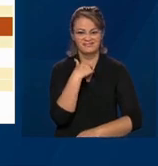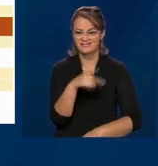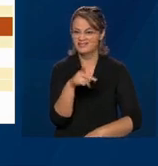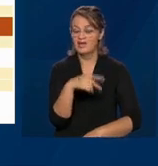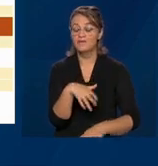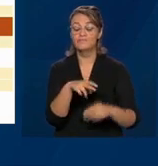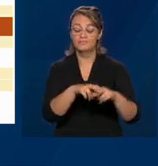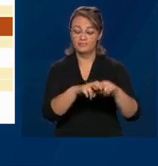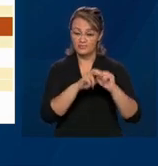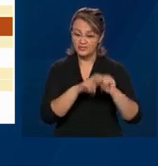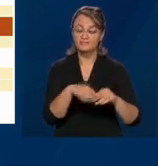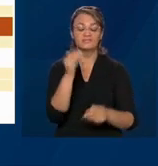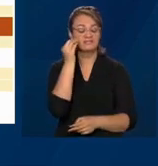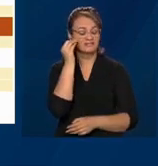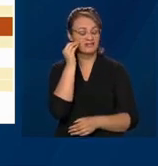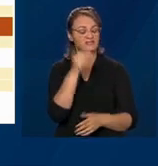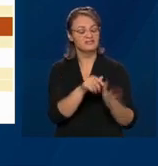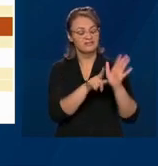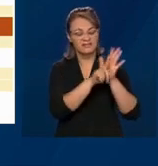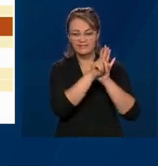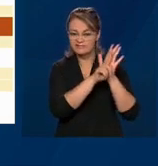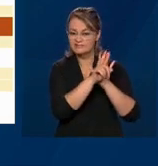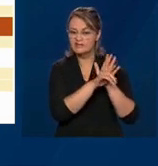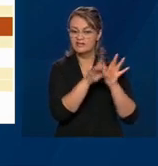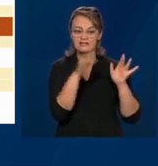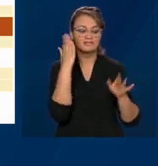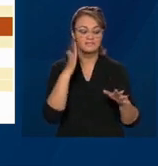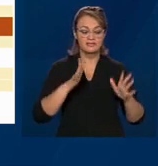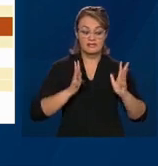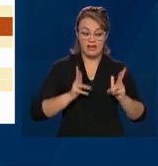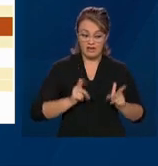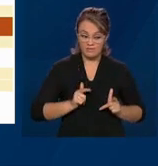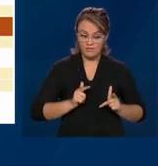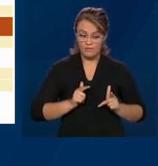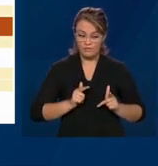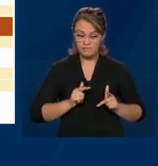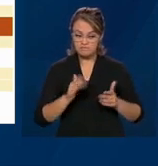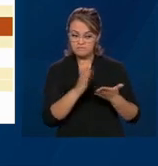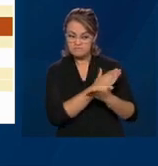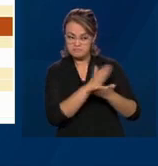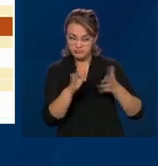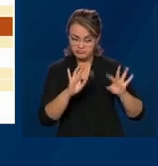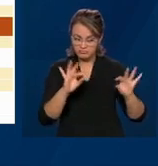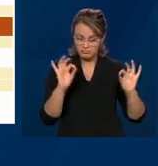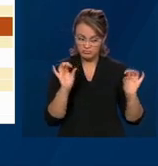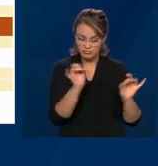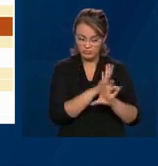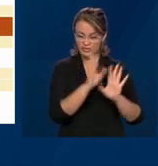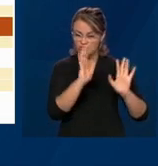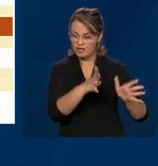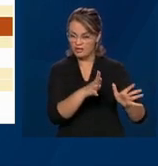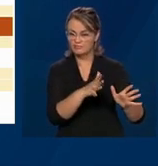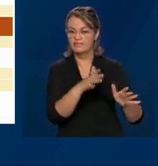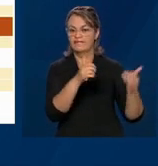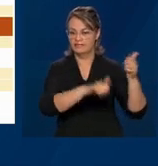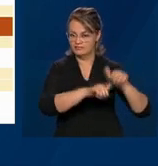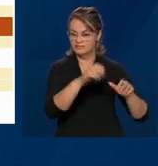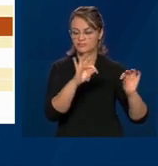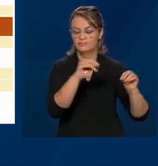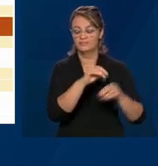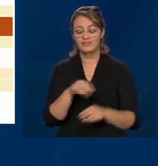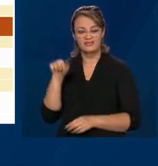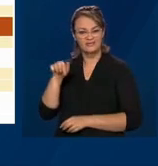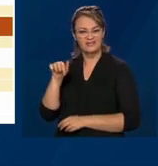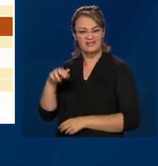relacionado à impureza, à presença de impurezas. A farmacopeia chinesa não